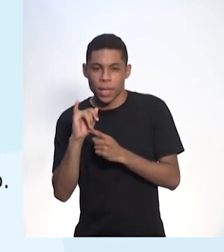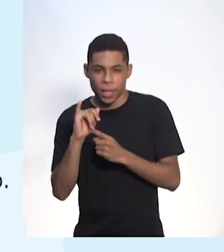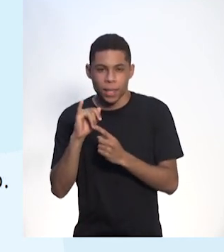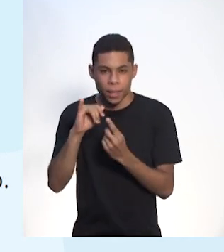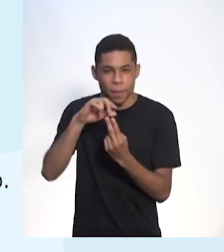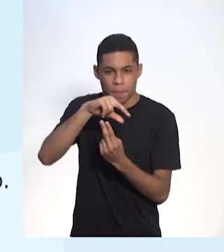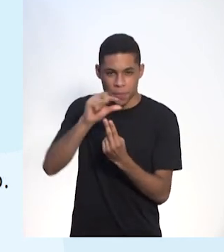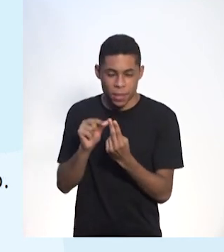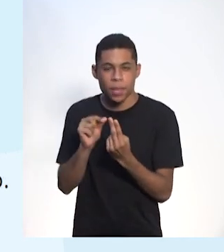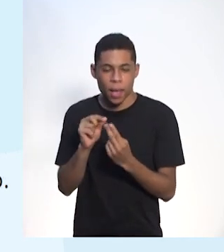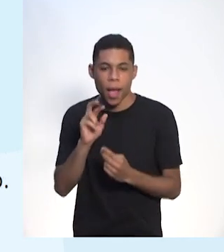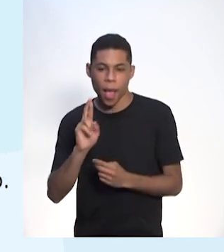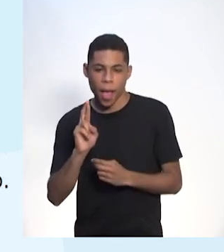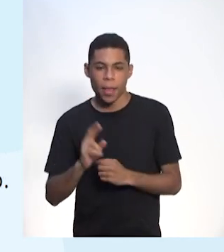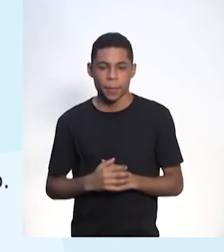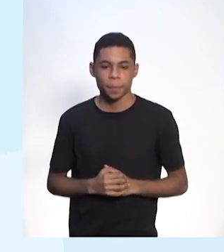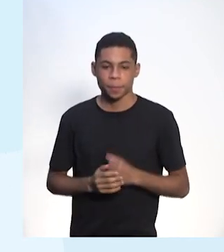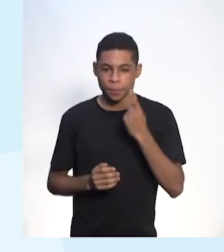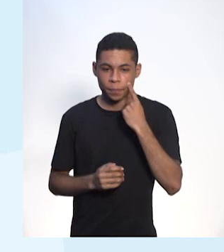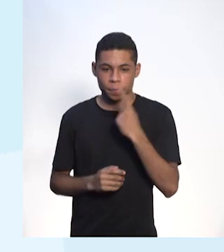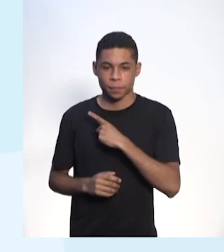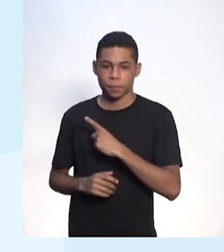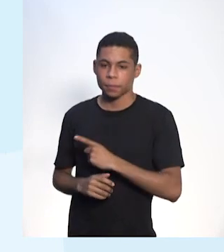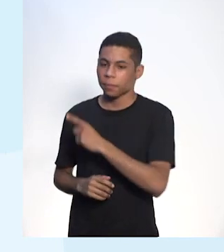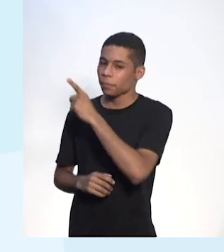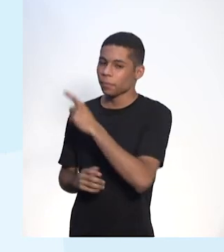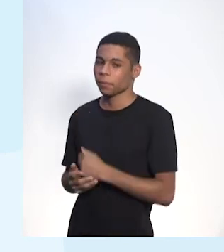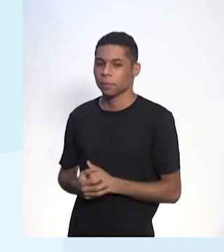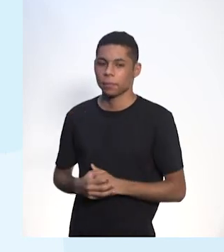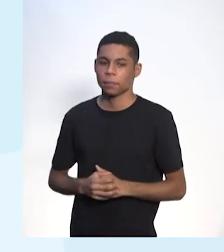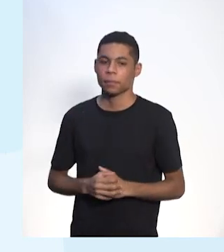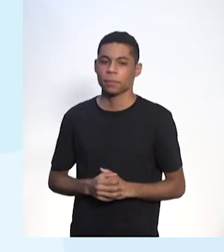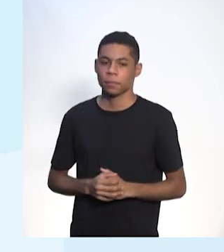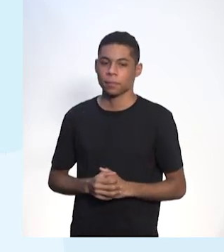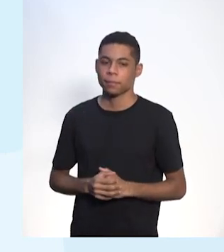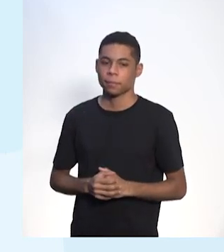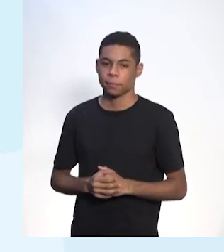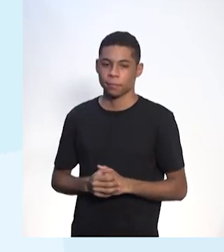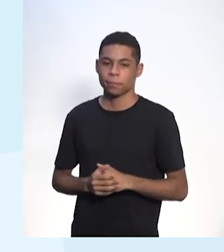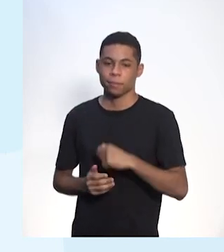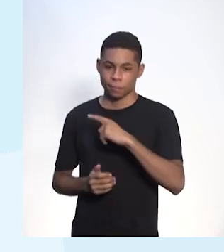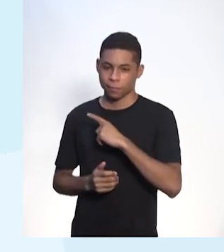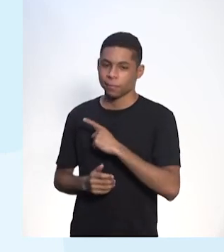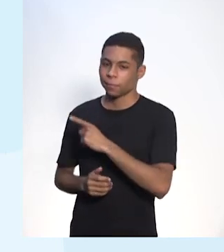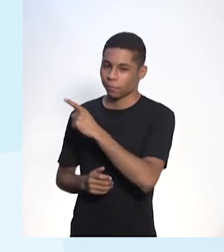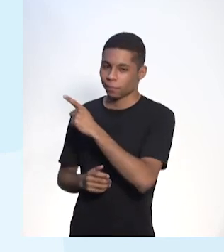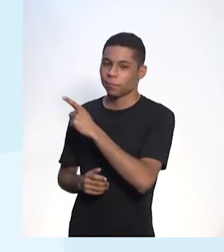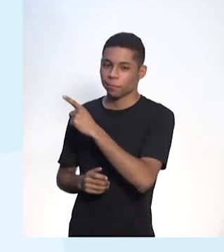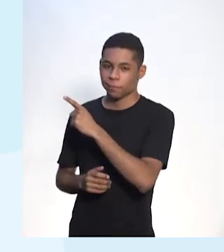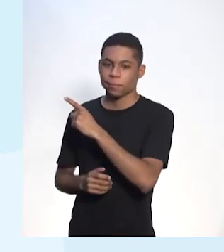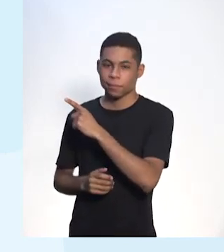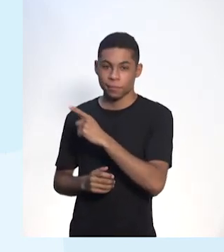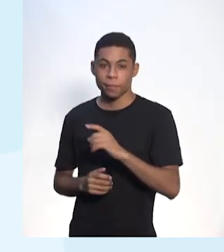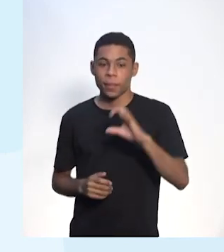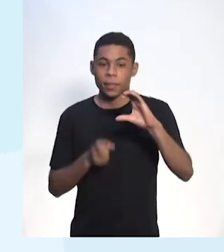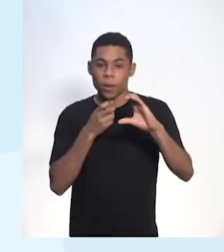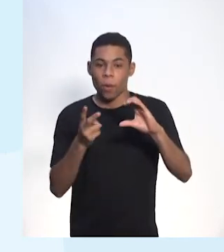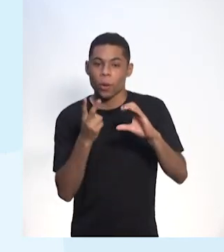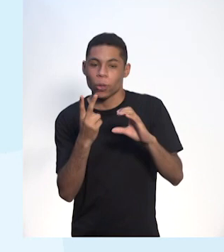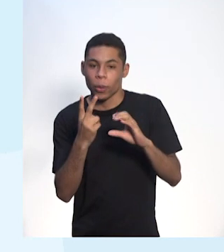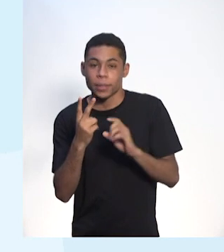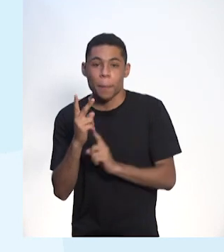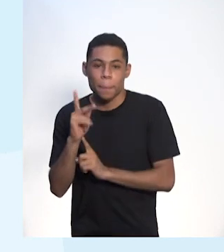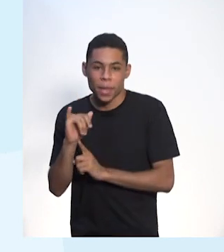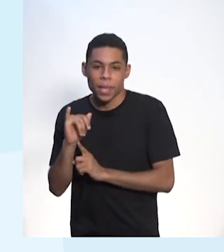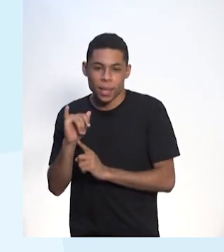tá? Então, subindo aí a resposta, ó, como é que fica? Ó, circunferência é igual a 2πr, ó, a nossa formulazinha.